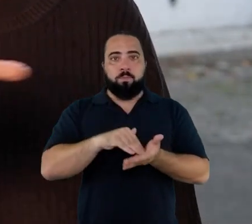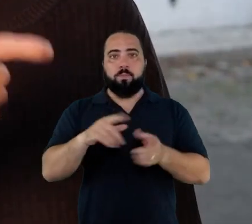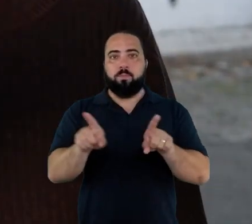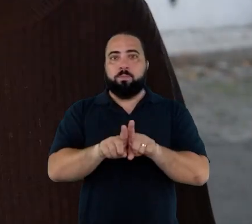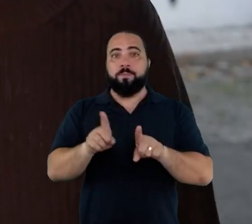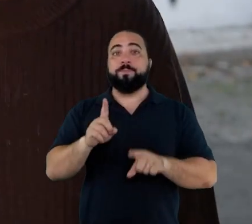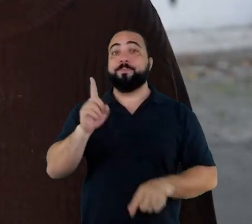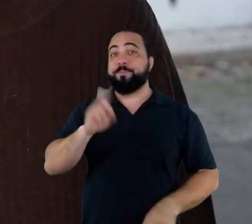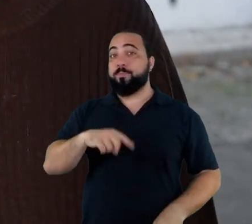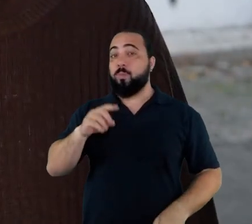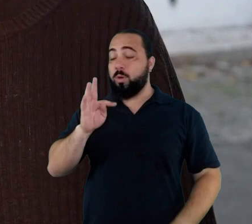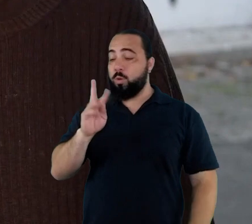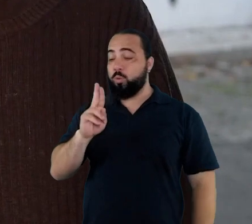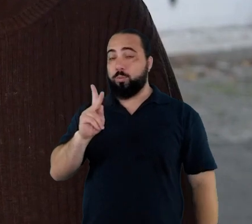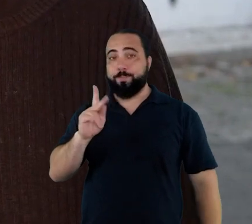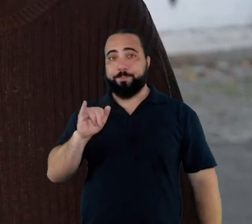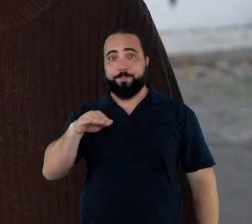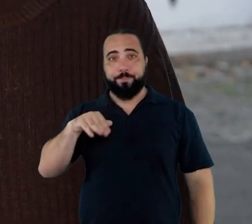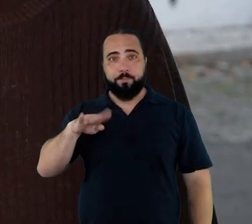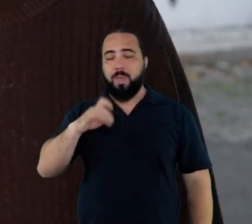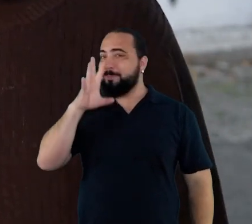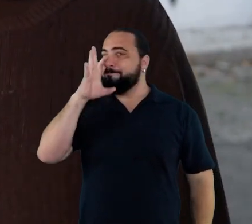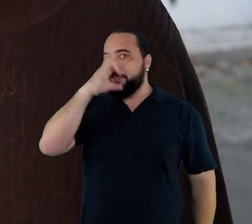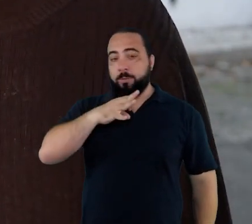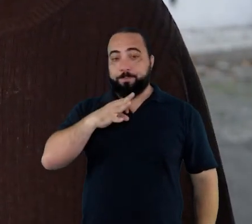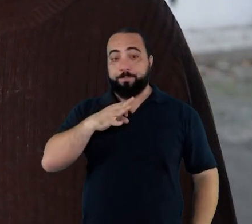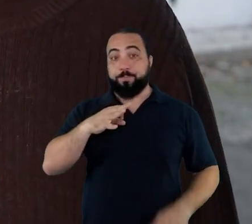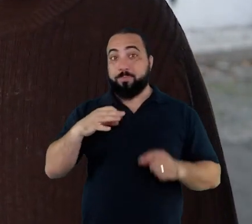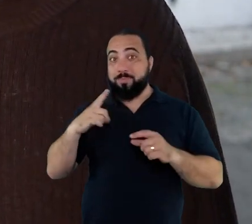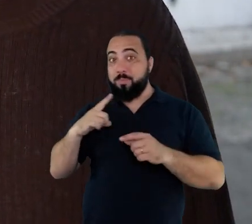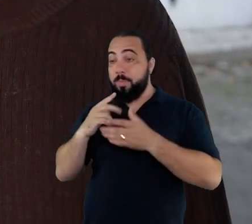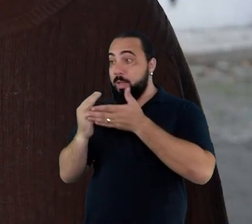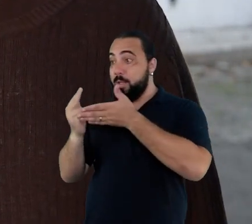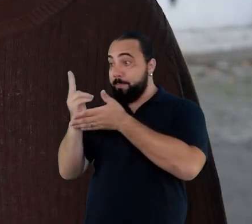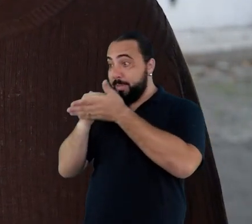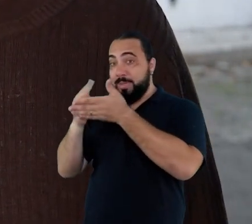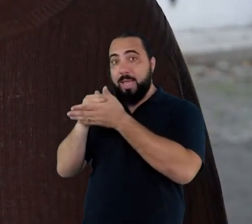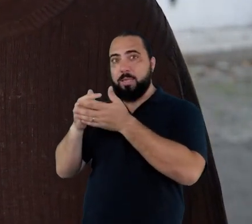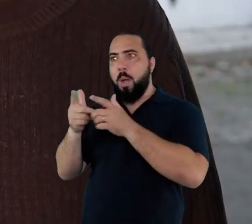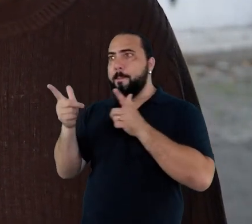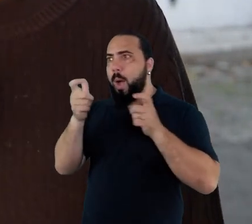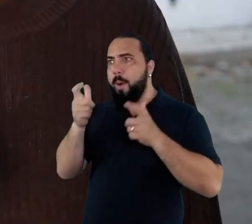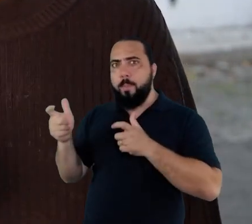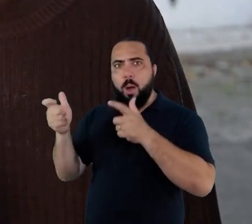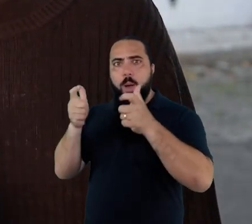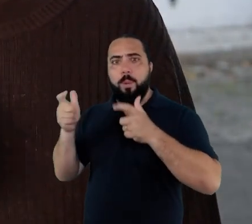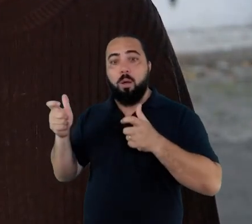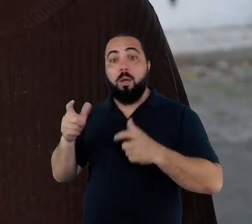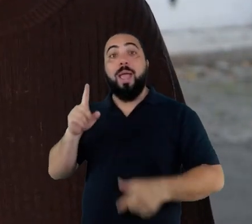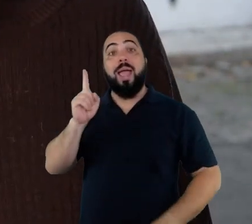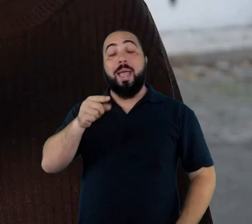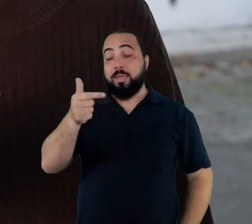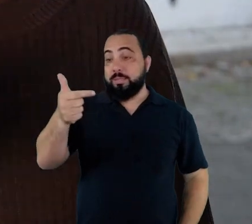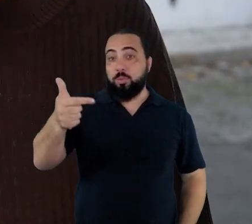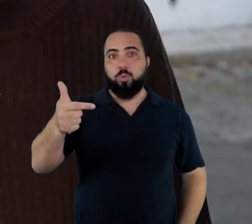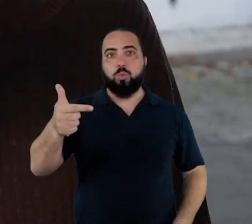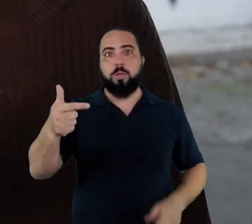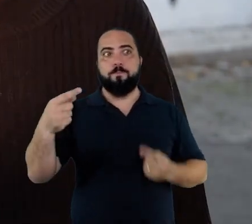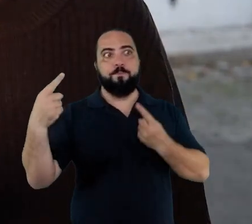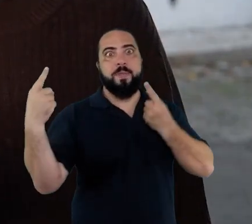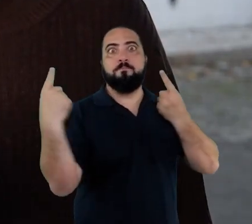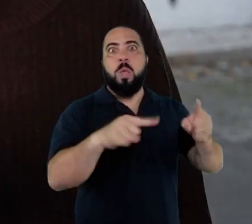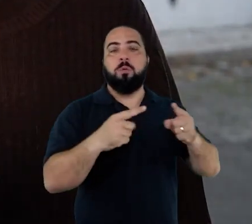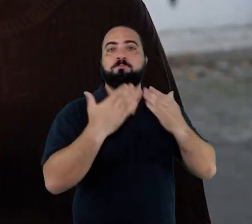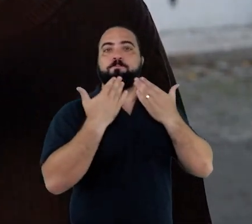Tupinambá aqui na grande aldeia carioca. Jair de Souza. As balas que estão pintadas aqui na parede simbolizam isso, simbolizam essa violência, esse